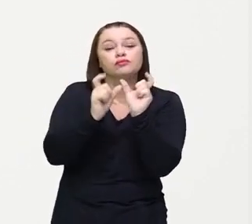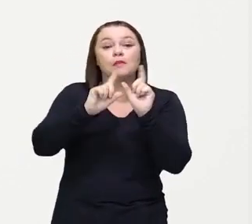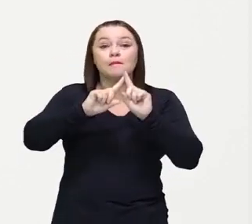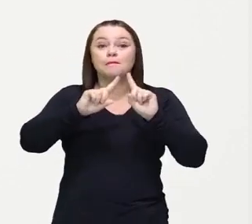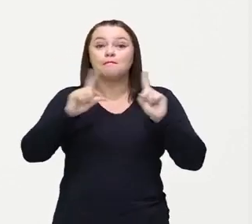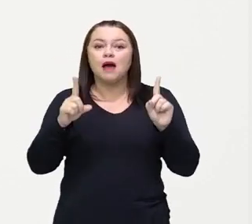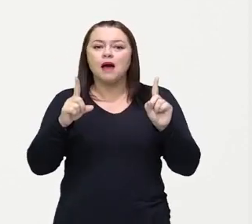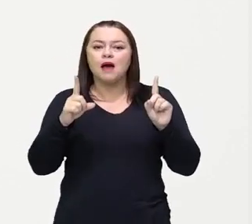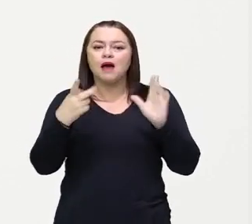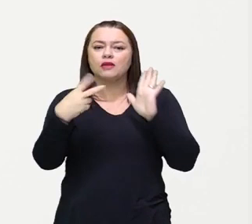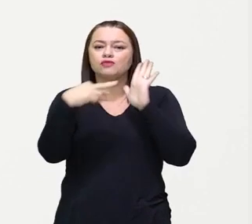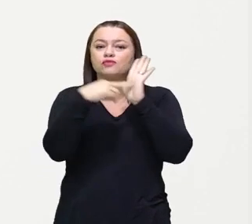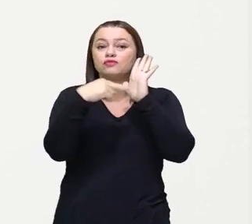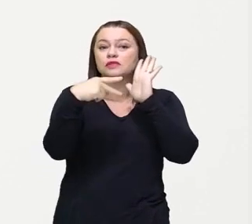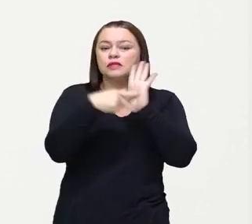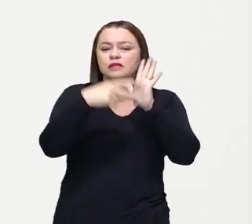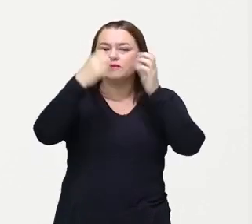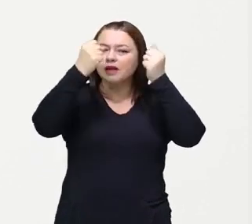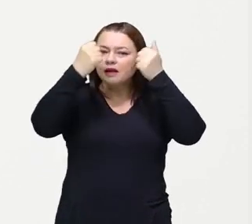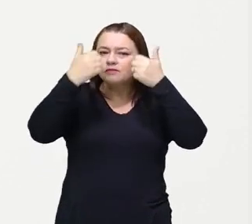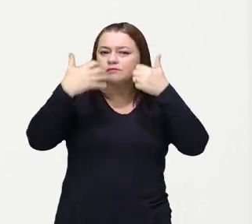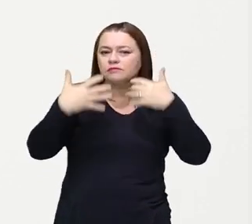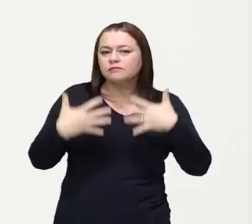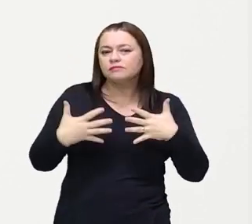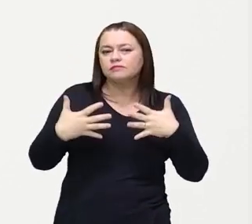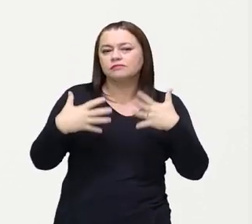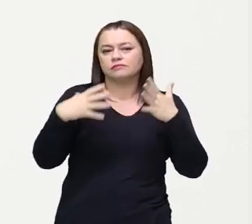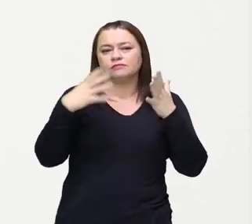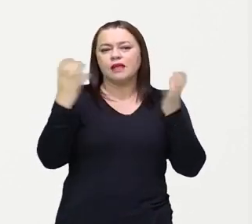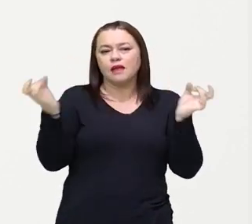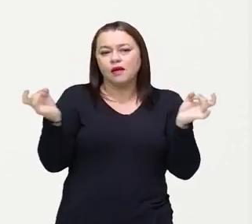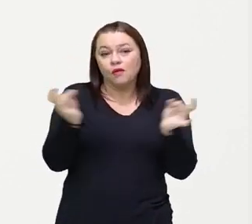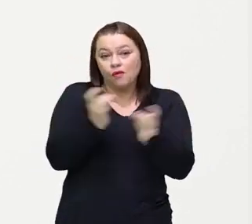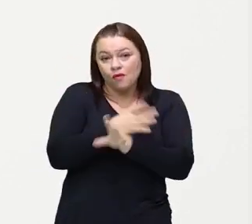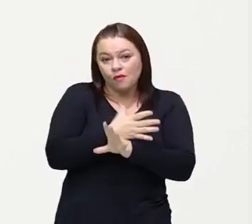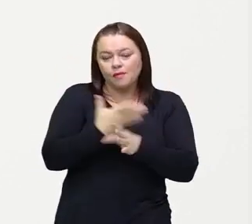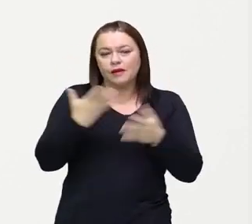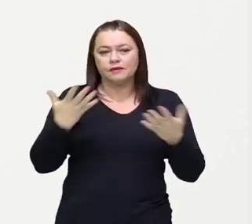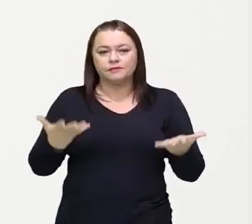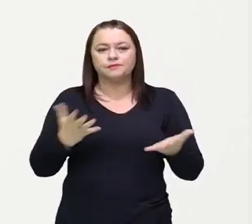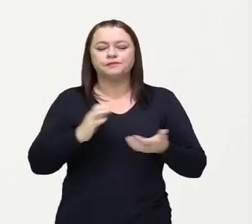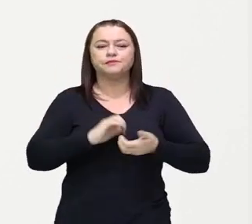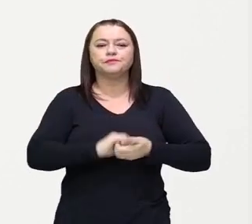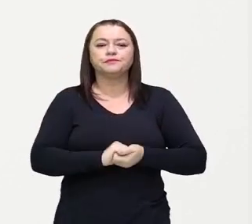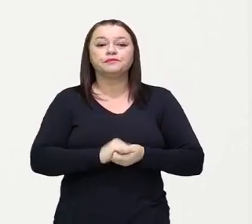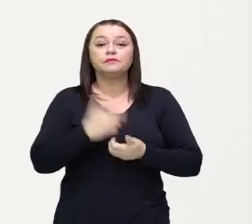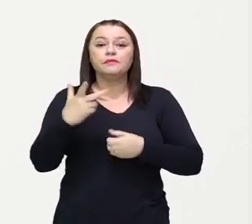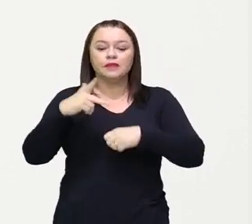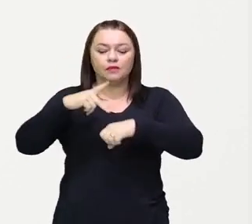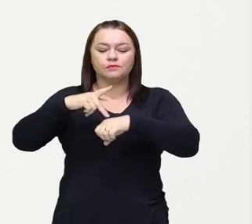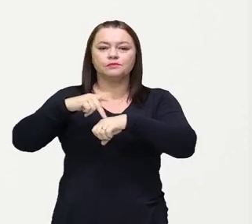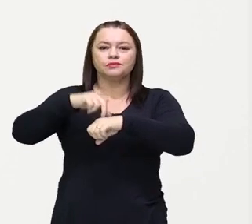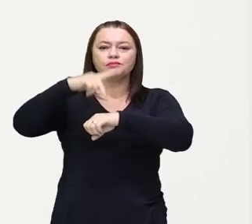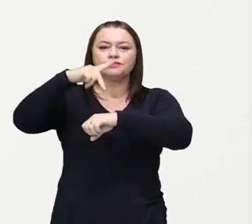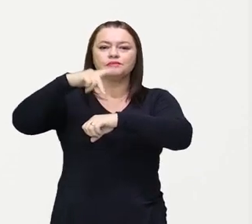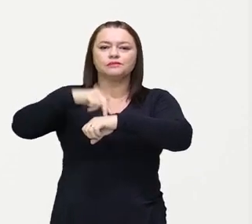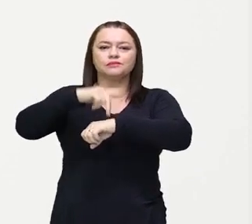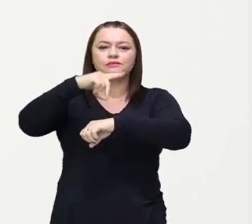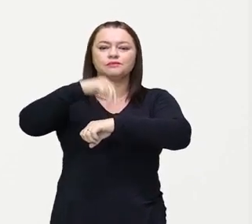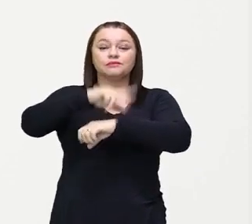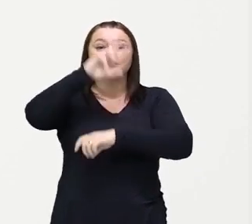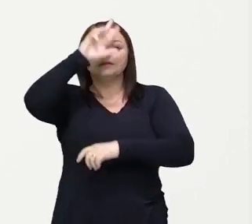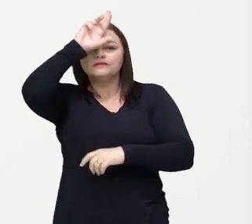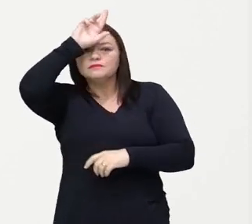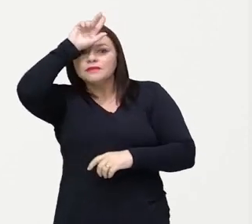completo, né? Houve uma explicação. Então, aqui, a cigarra e a formiga. É uma fábula,